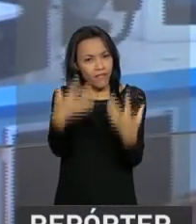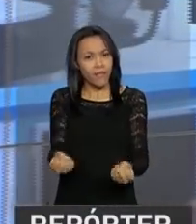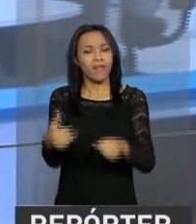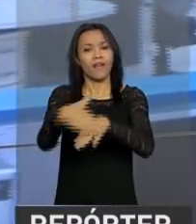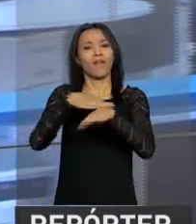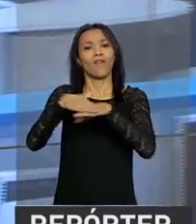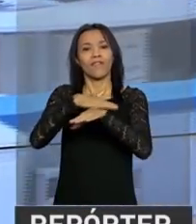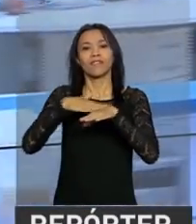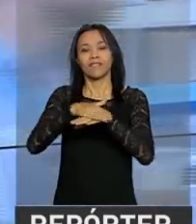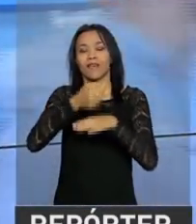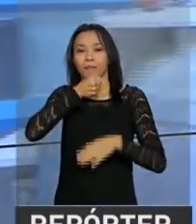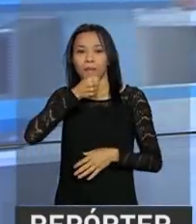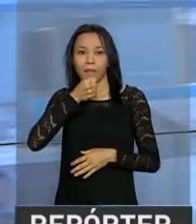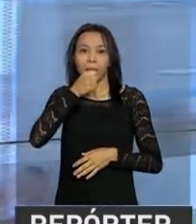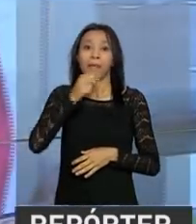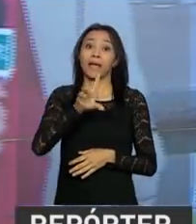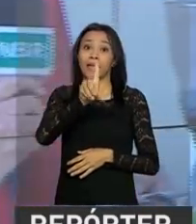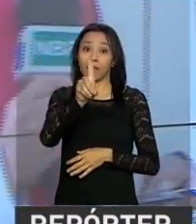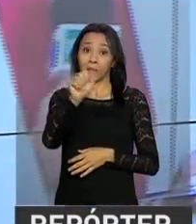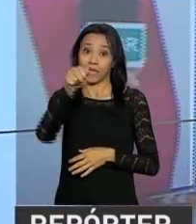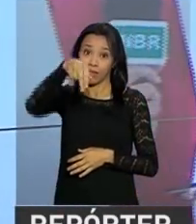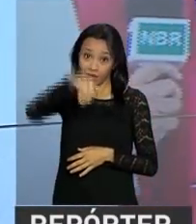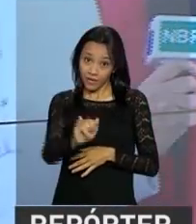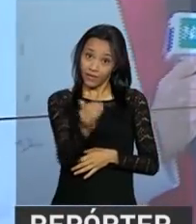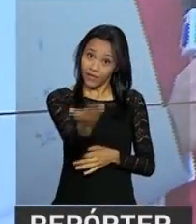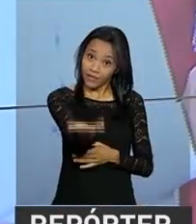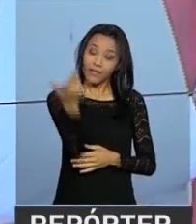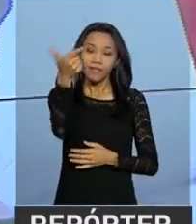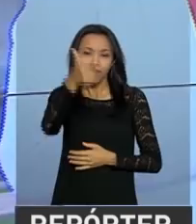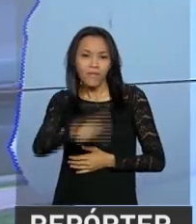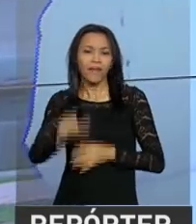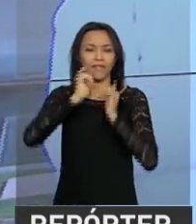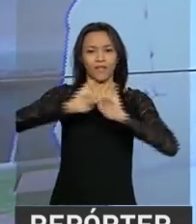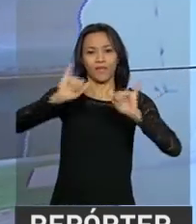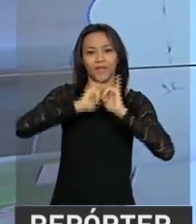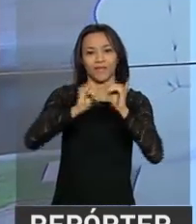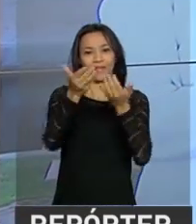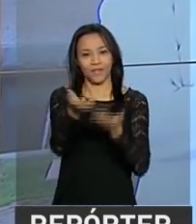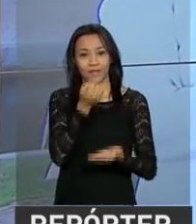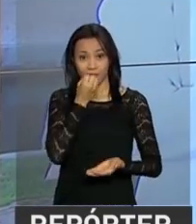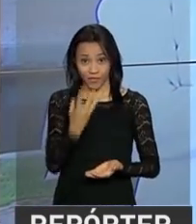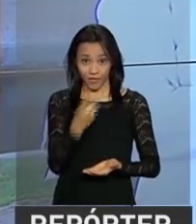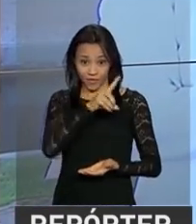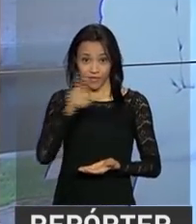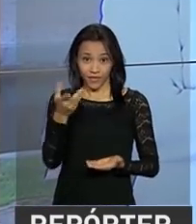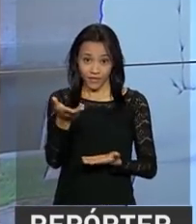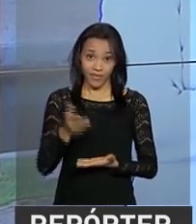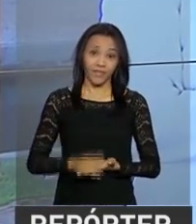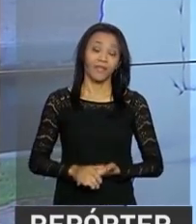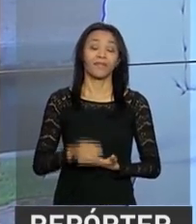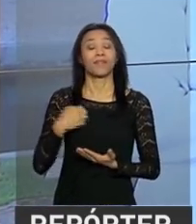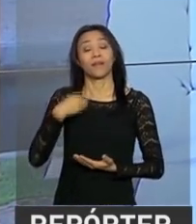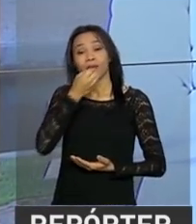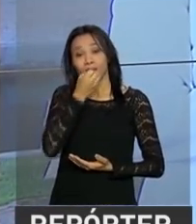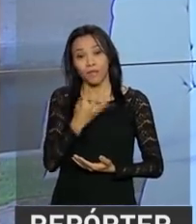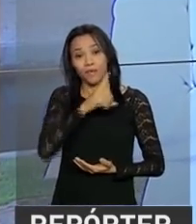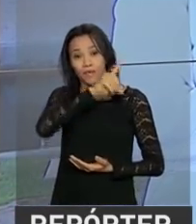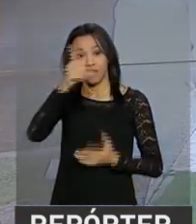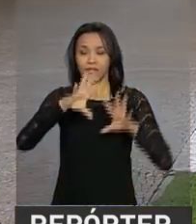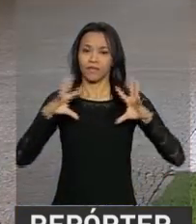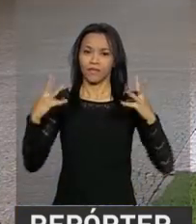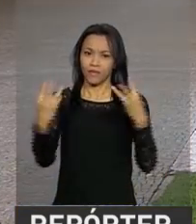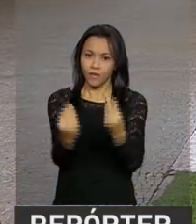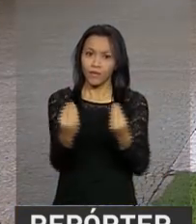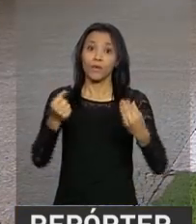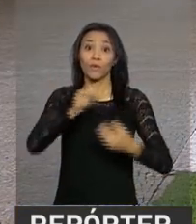ao vivo com Daniela Almeida, que está no Palácio do Planalto e tem essas informações. Daniela, bom dia. Bom dia, Jaime. Bom dia a todos.